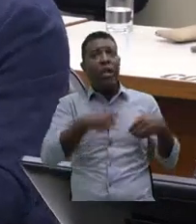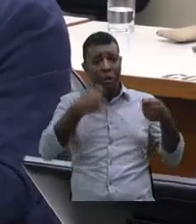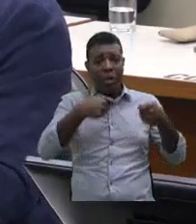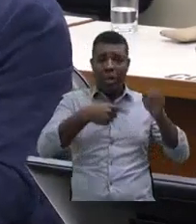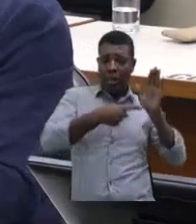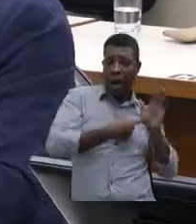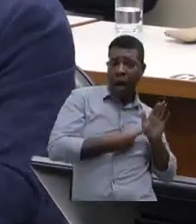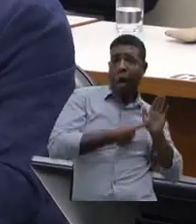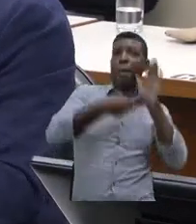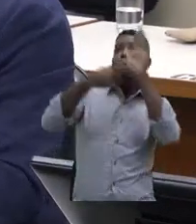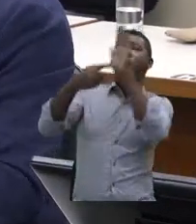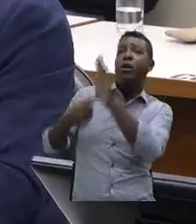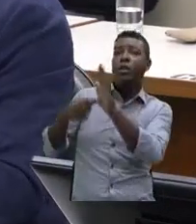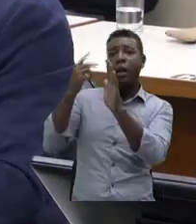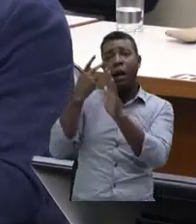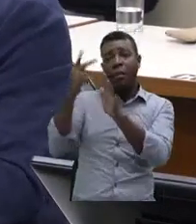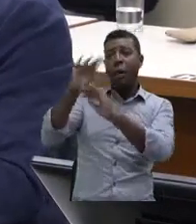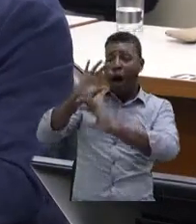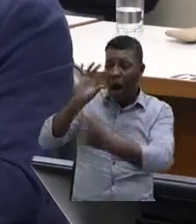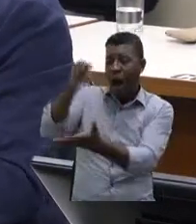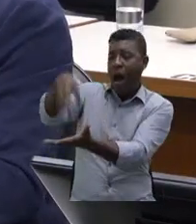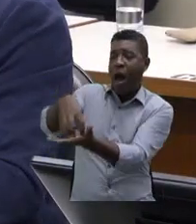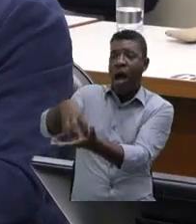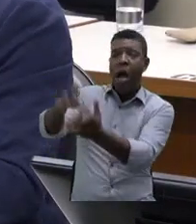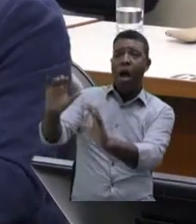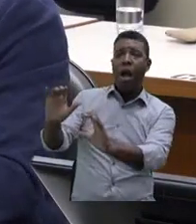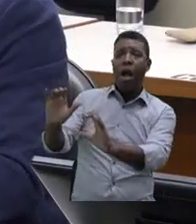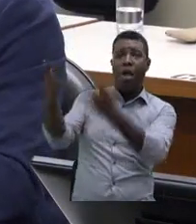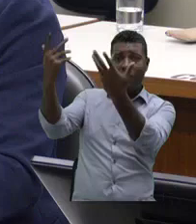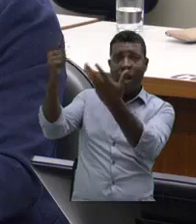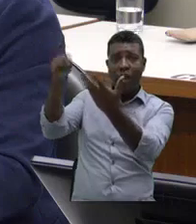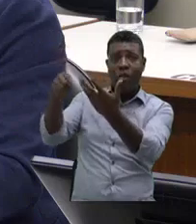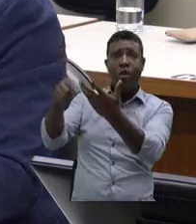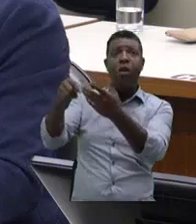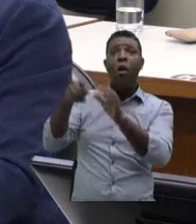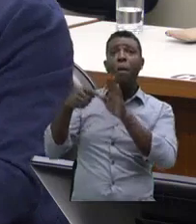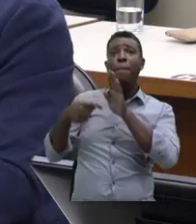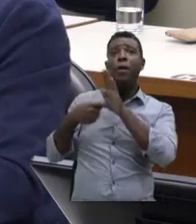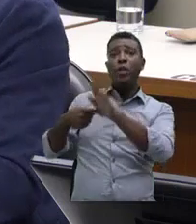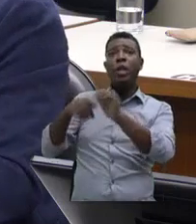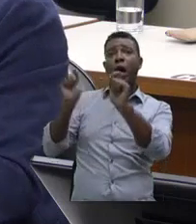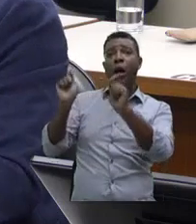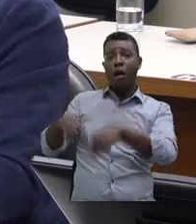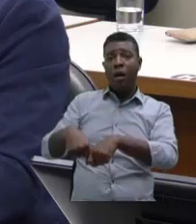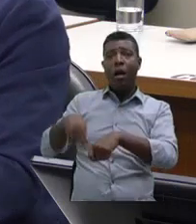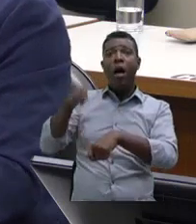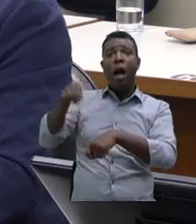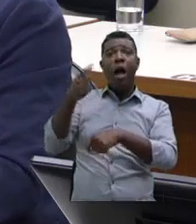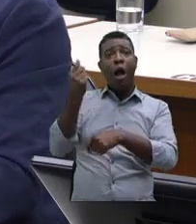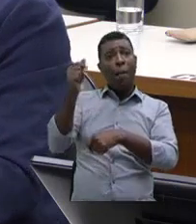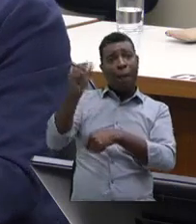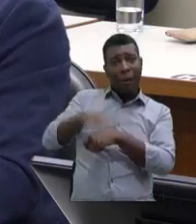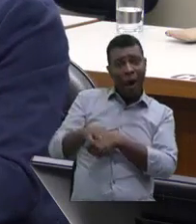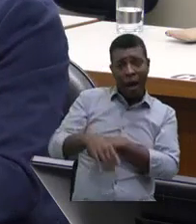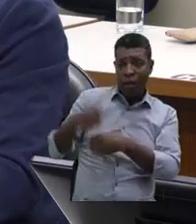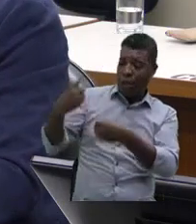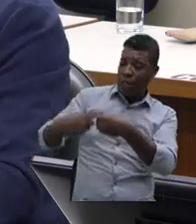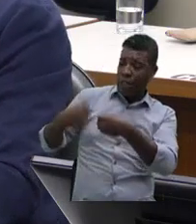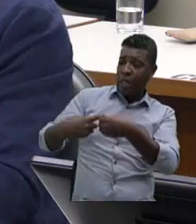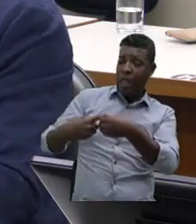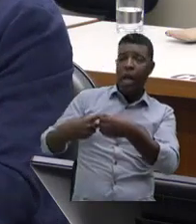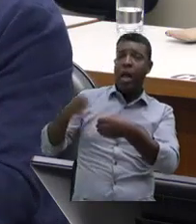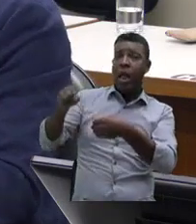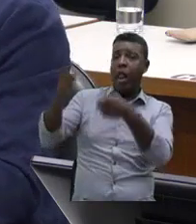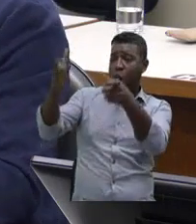feito para o setor de eventos e mostrar as possibilidades, sobretudo que é mais barato, o espaço é maior e tem uma